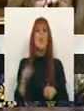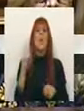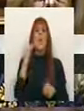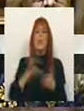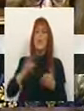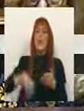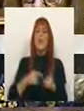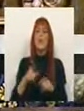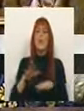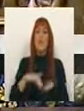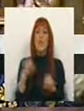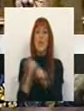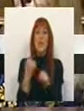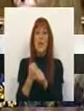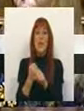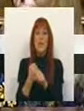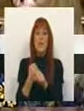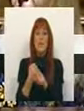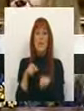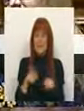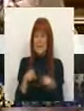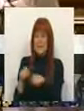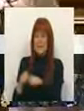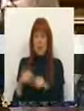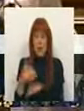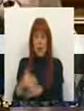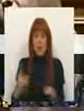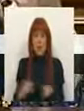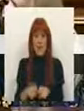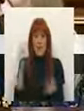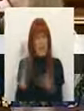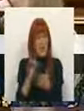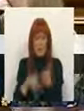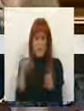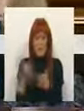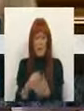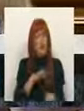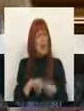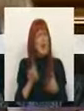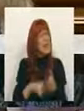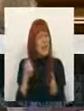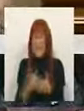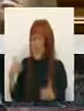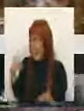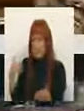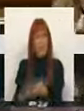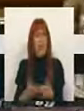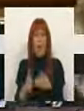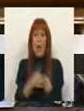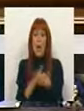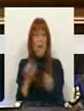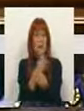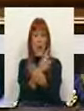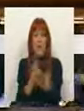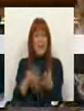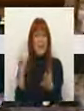aos contratos de prestação de serviço, sendo esse o enquadramento desde sempre, sou deputado, desde sempre utilizado pelo